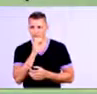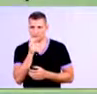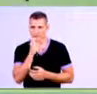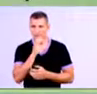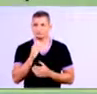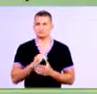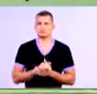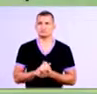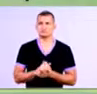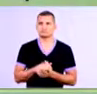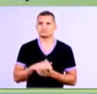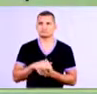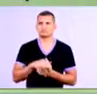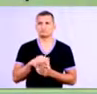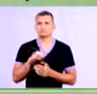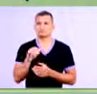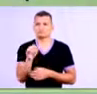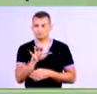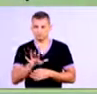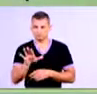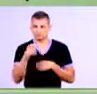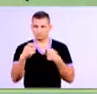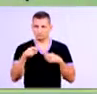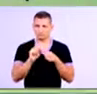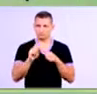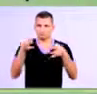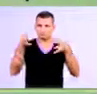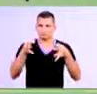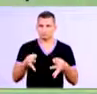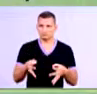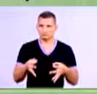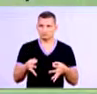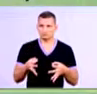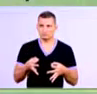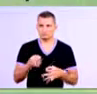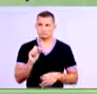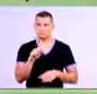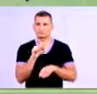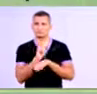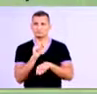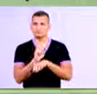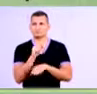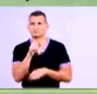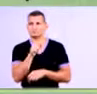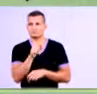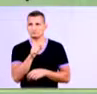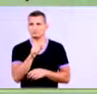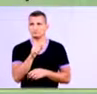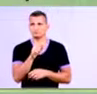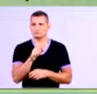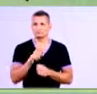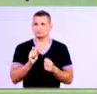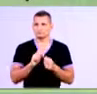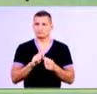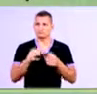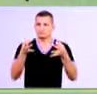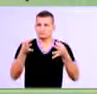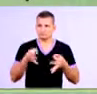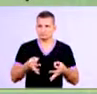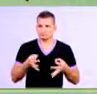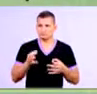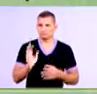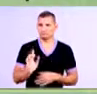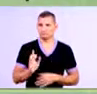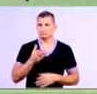A interface deve fazer corretamente o que é esperado dela. Fazer o certo